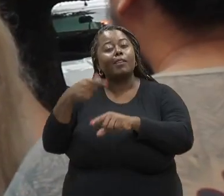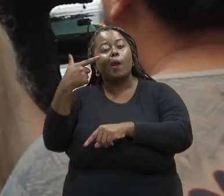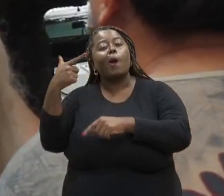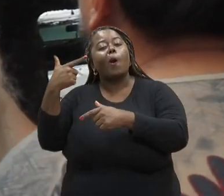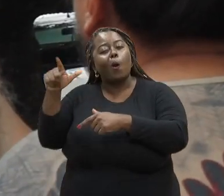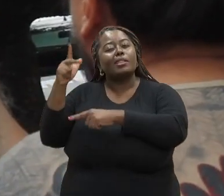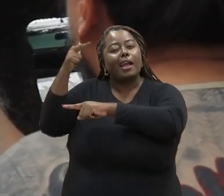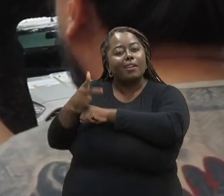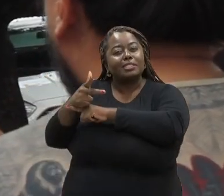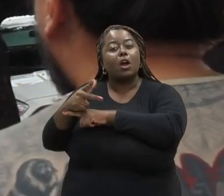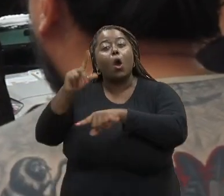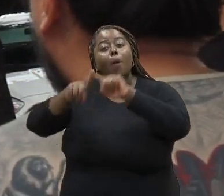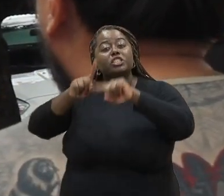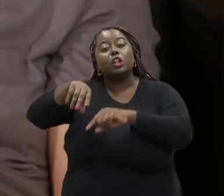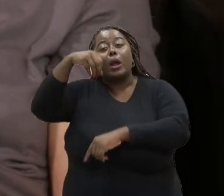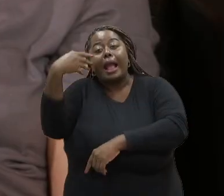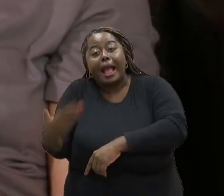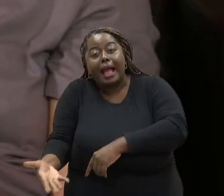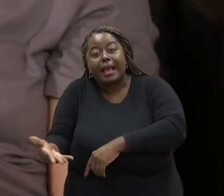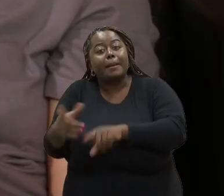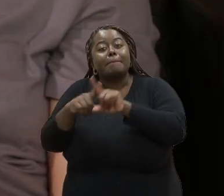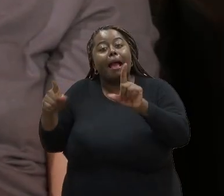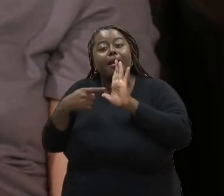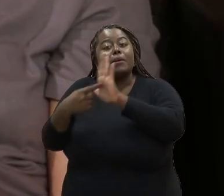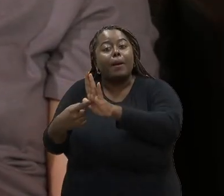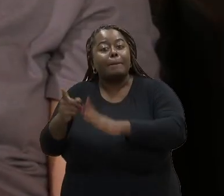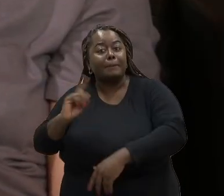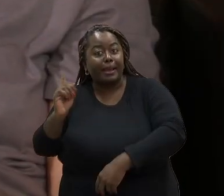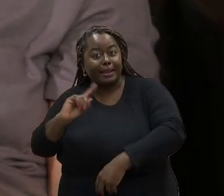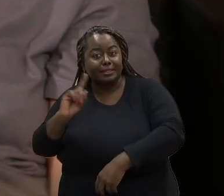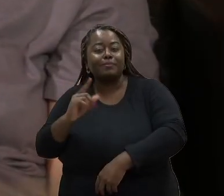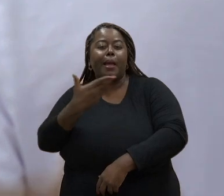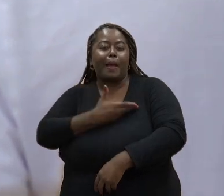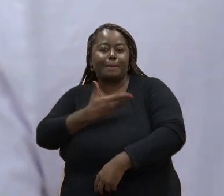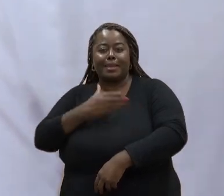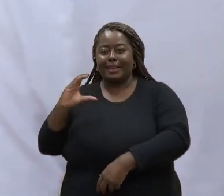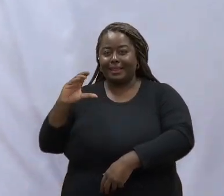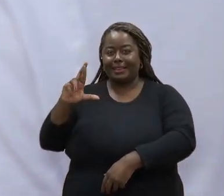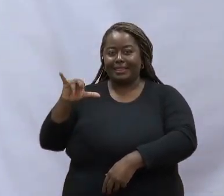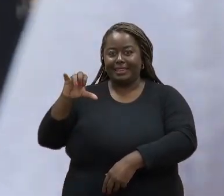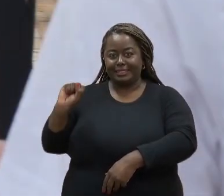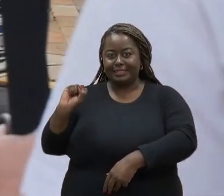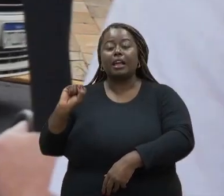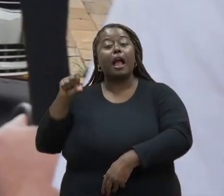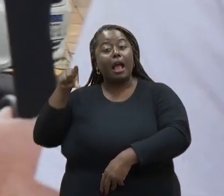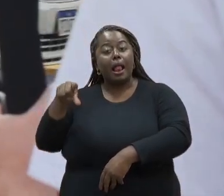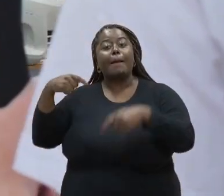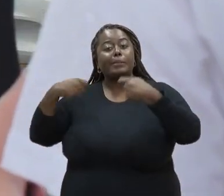um objeto caindo, só que o objeto não aparece. Então, nós tivemos a companheira, a amiga Cris, e